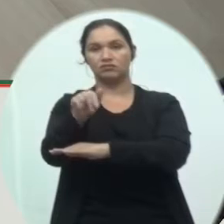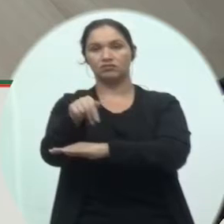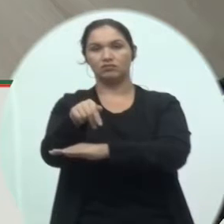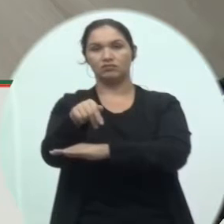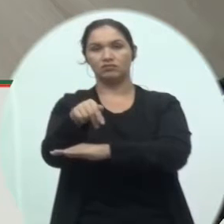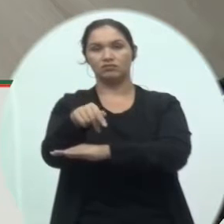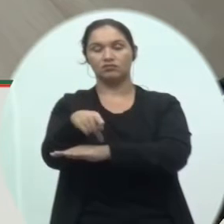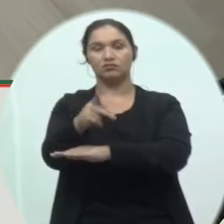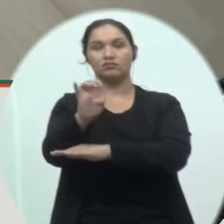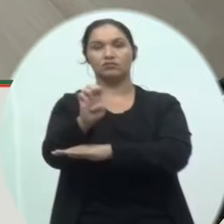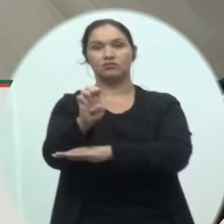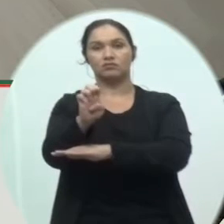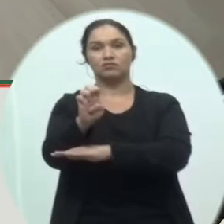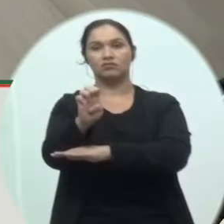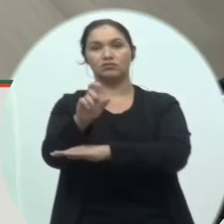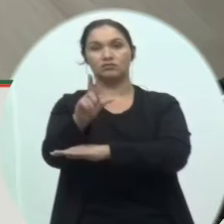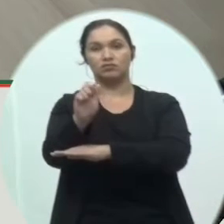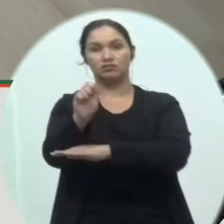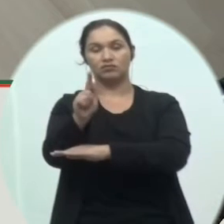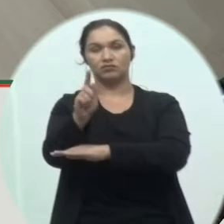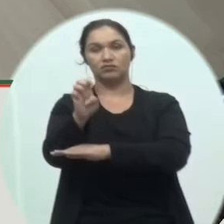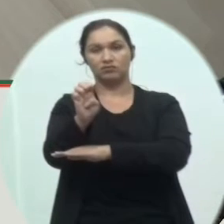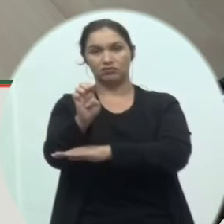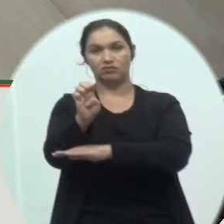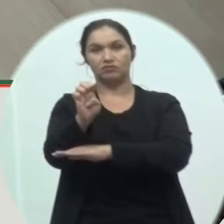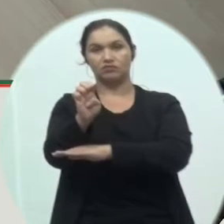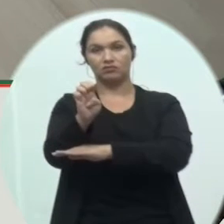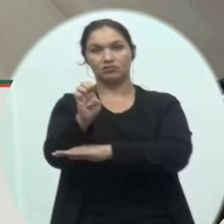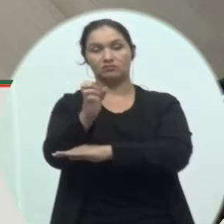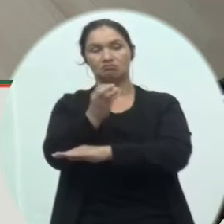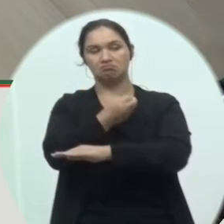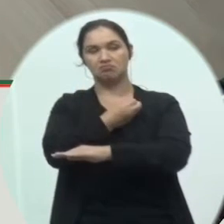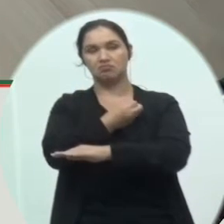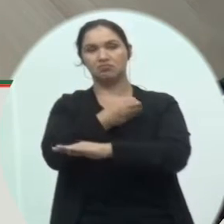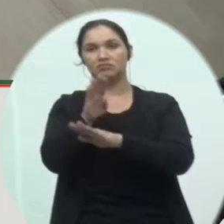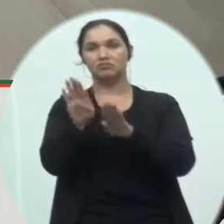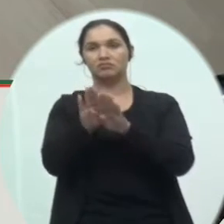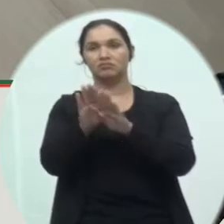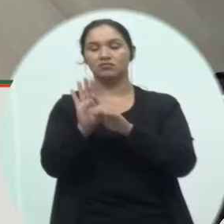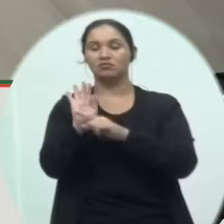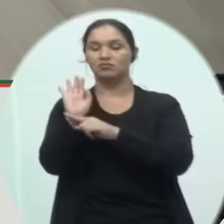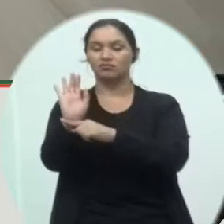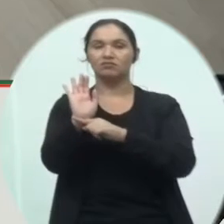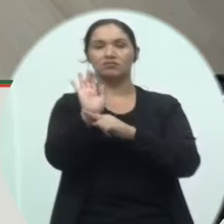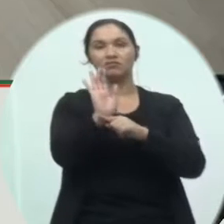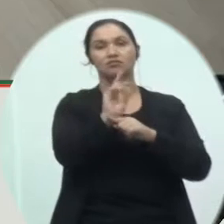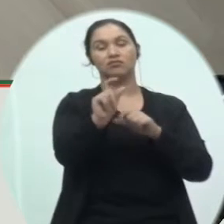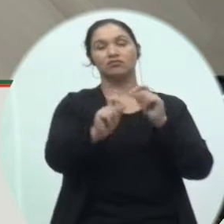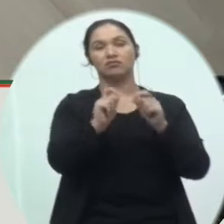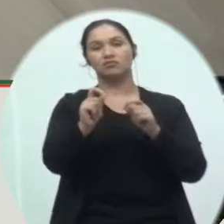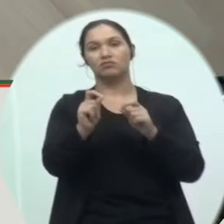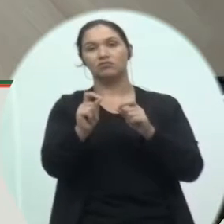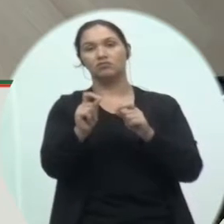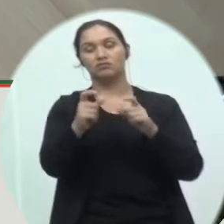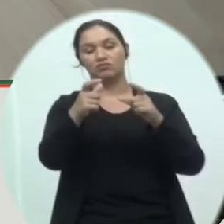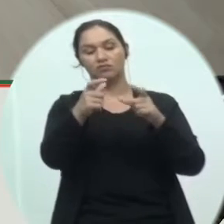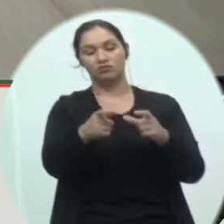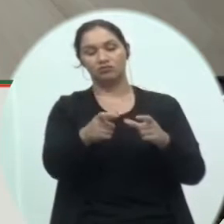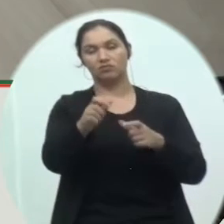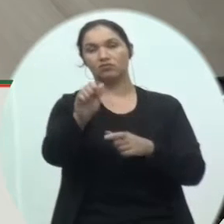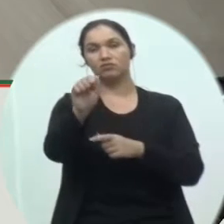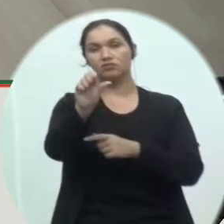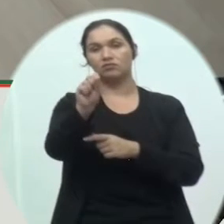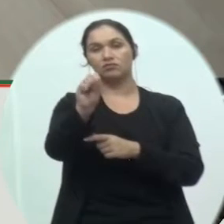centro, mas também nos mais de 30 anos de ajuda ao Asilo São Vicente de Paula e outros asilos, na prestação